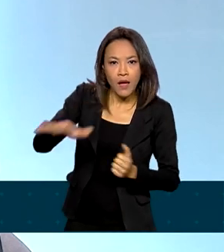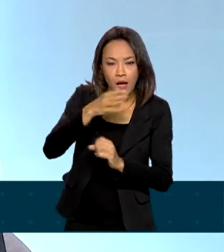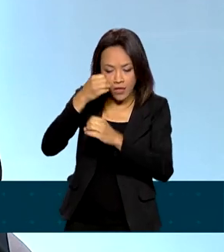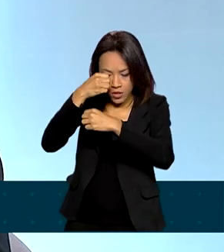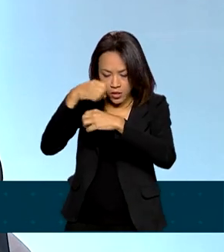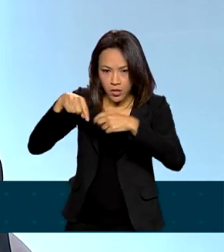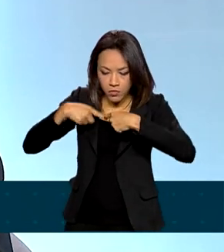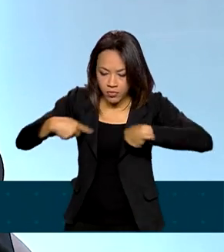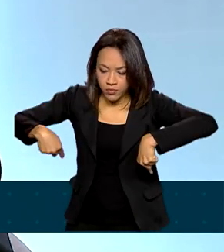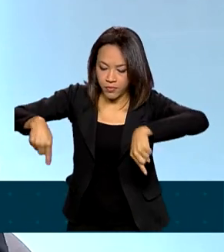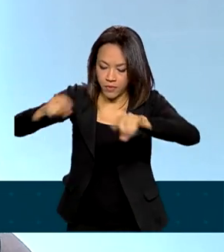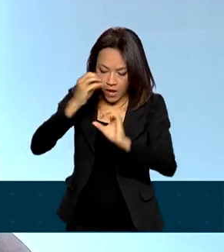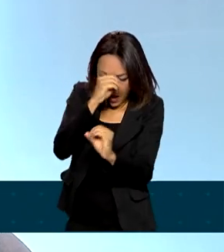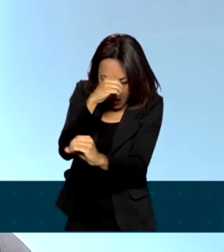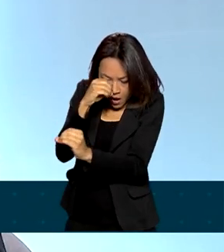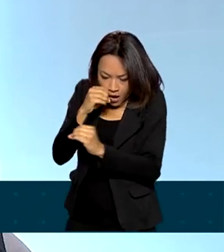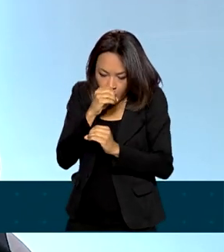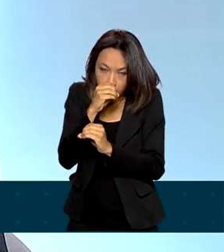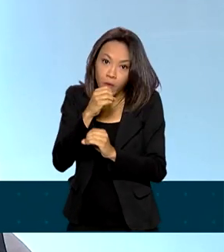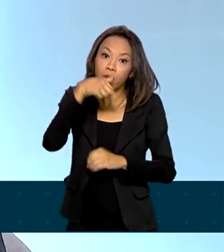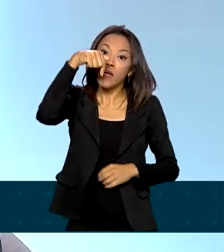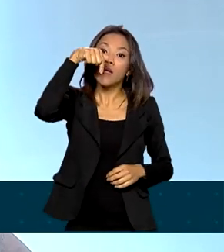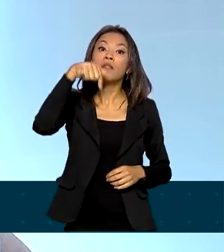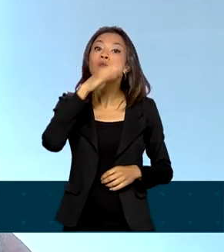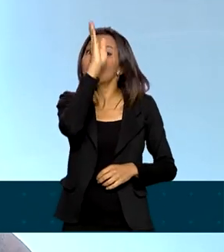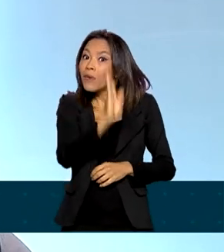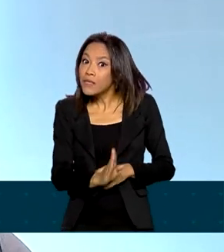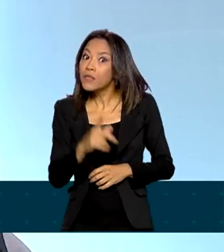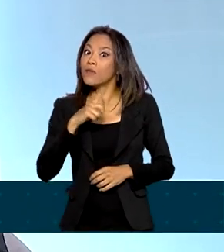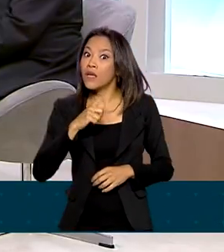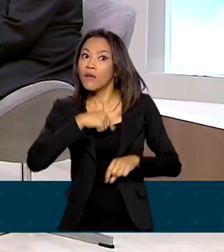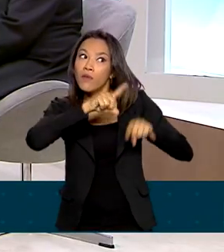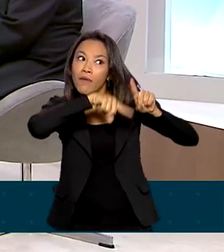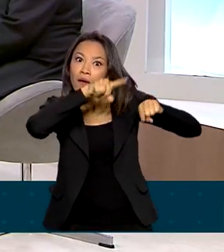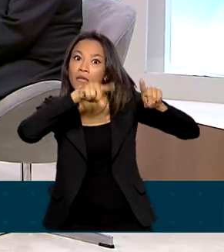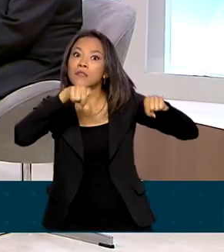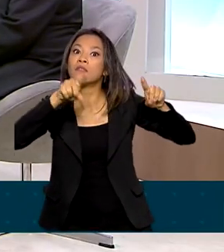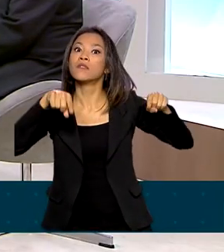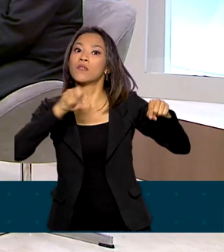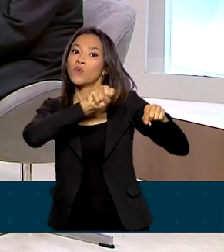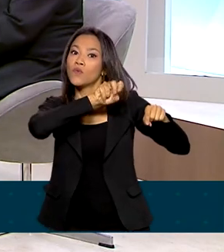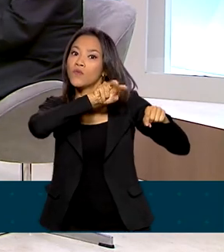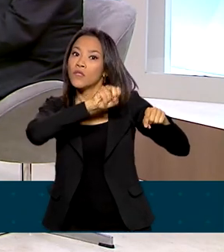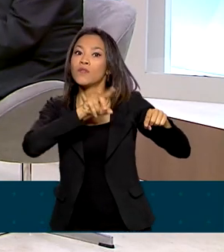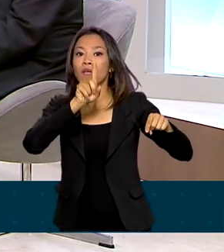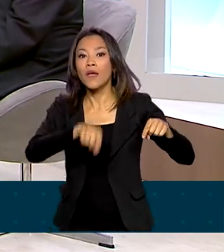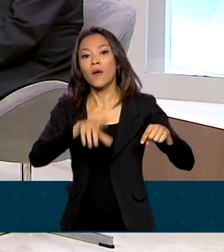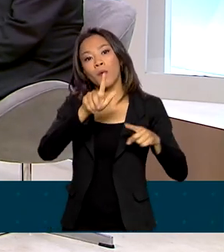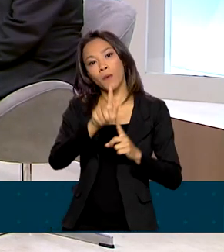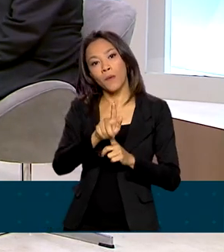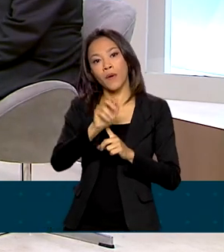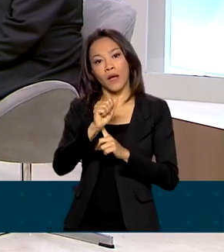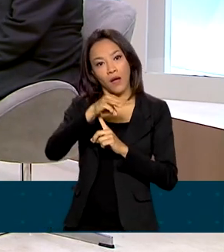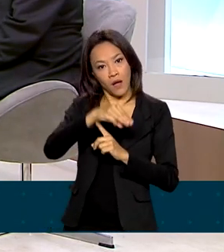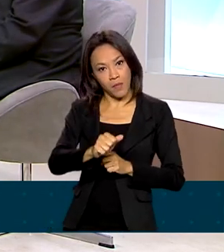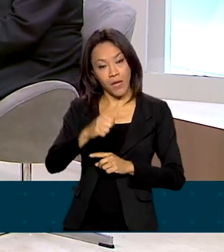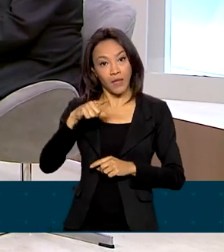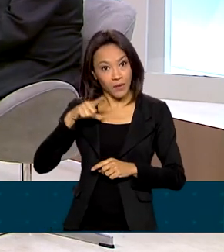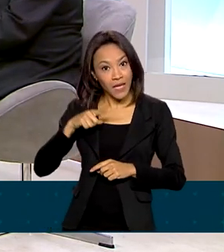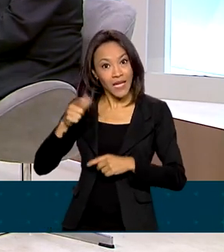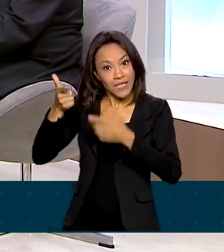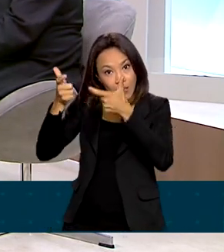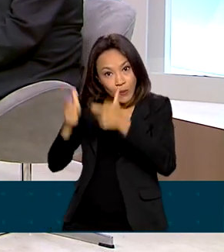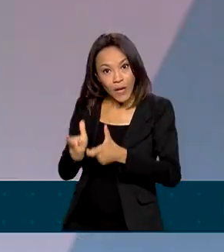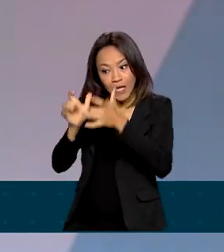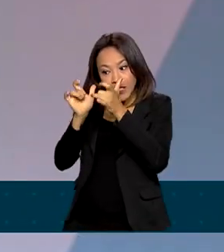E aqui no Brasil, nós identificamos uma das variantes desse vírus, a variante Gama. Então, ter esse biobanco é uma